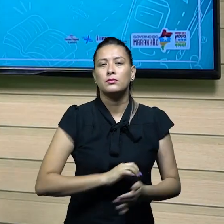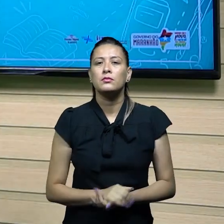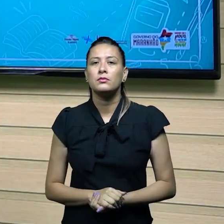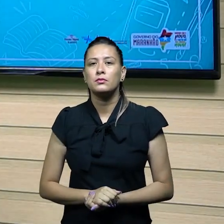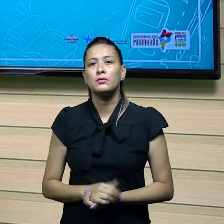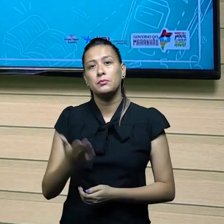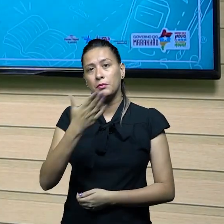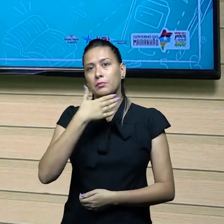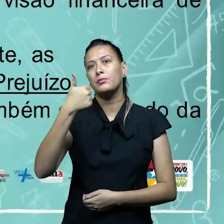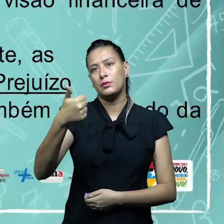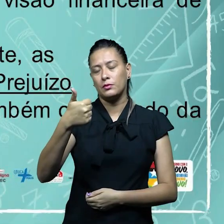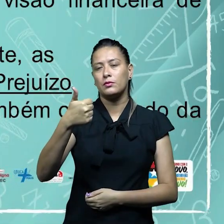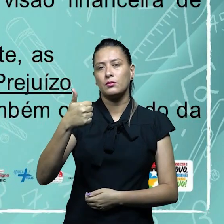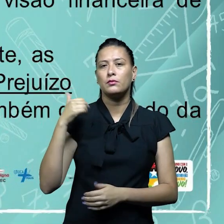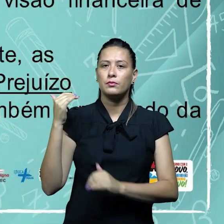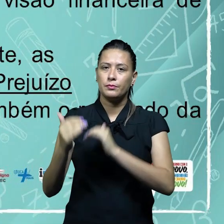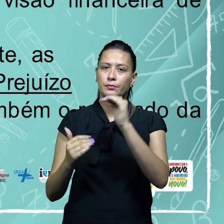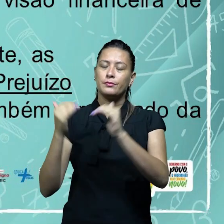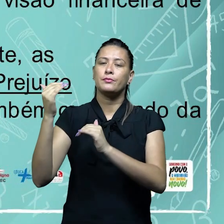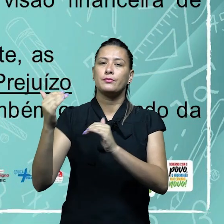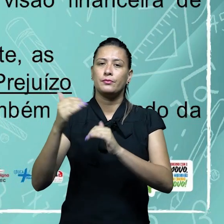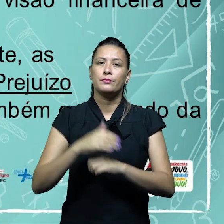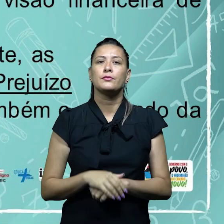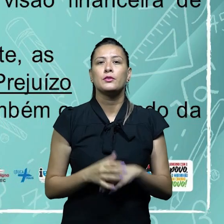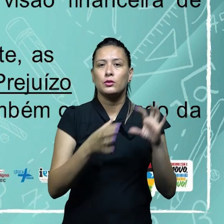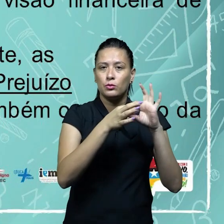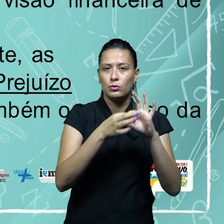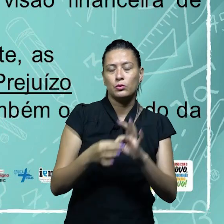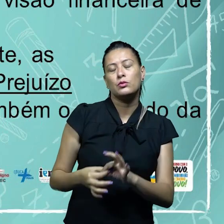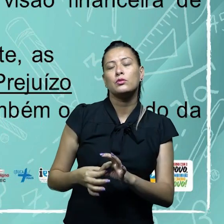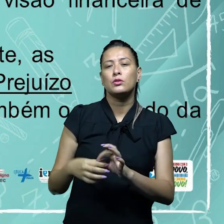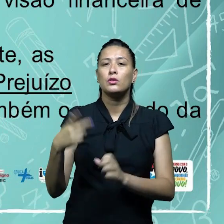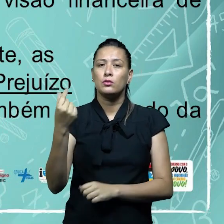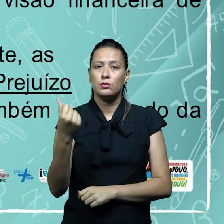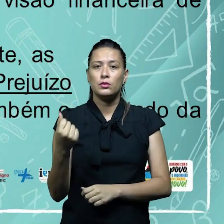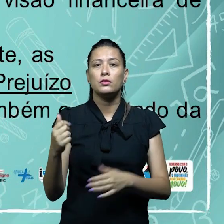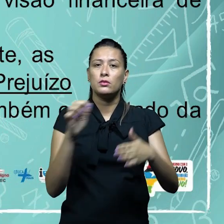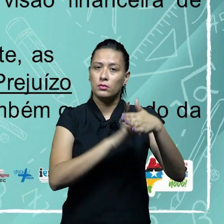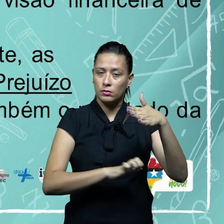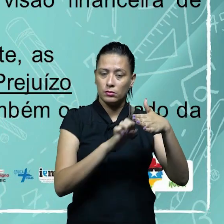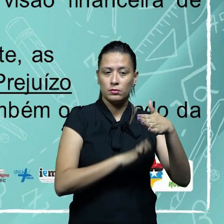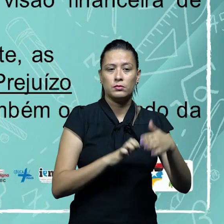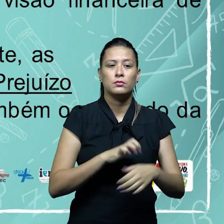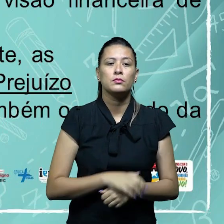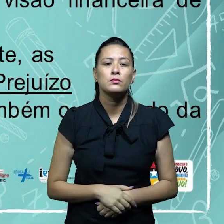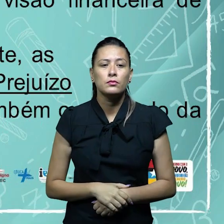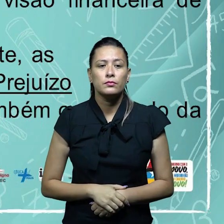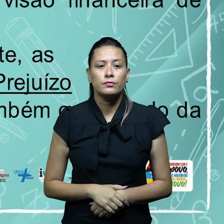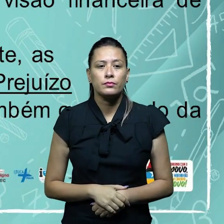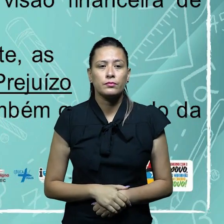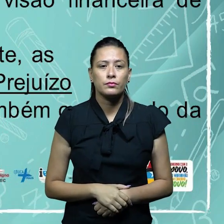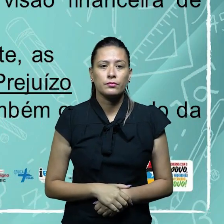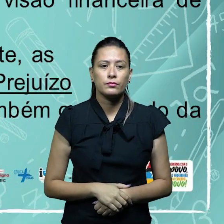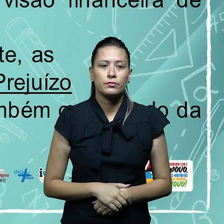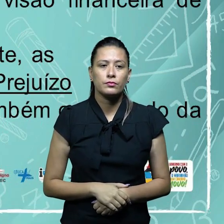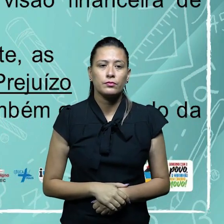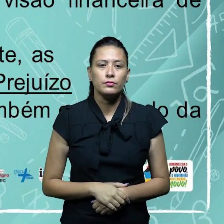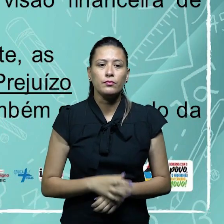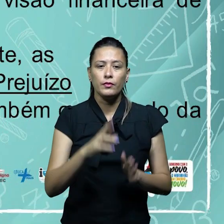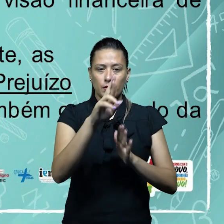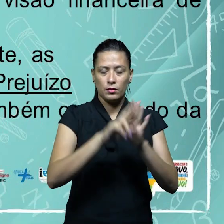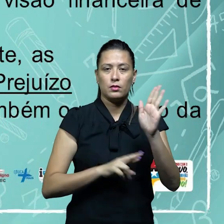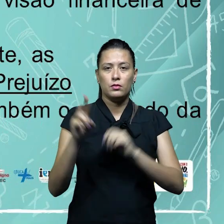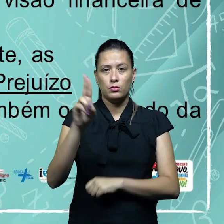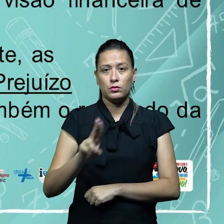da minha empresa, tá? Então, os relatórios mais utilizados são, quais são esses relatórios? Vamos lá. O balanço patrimonial